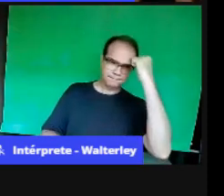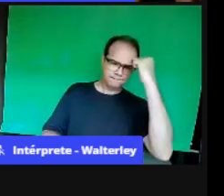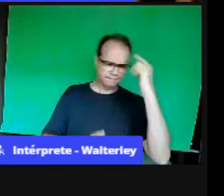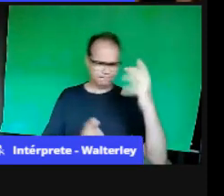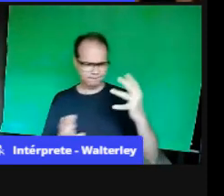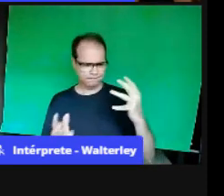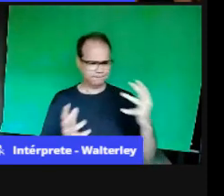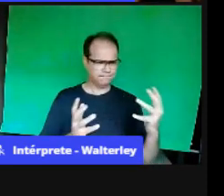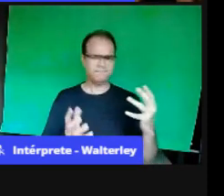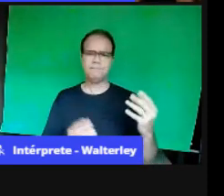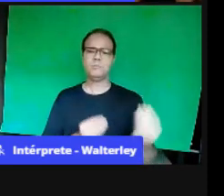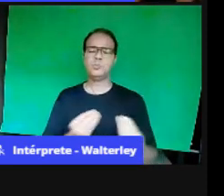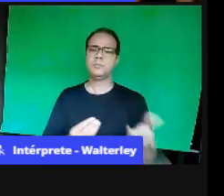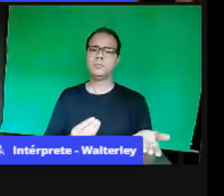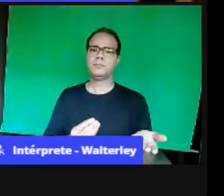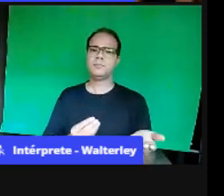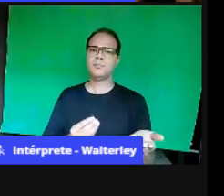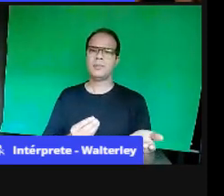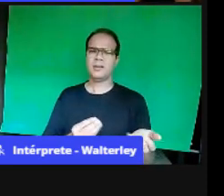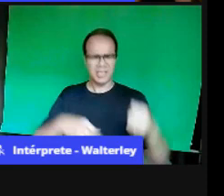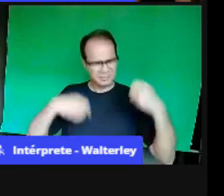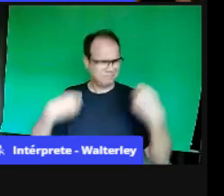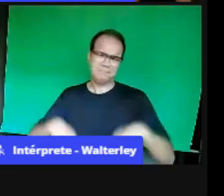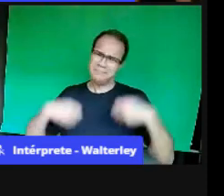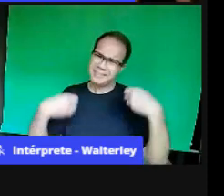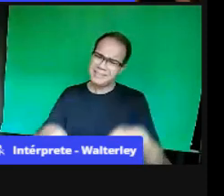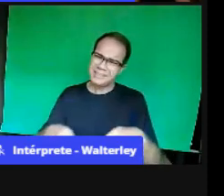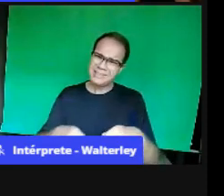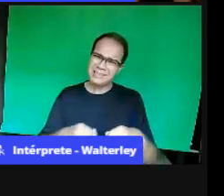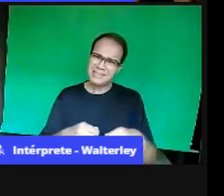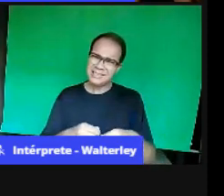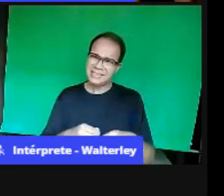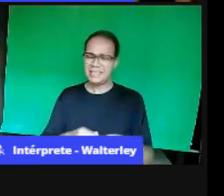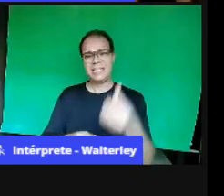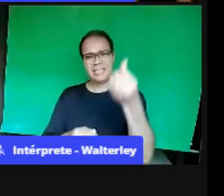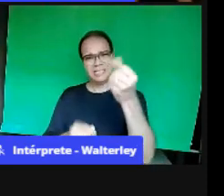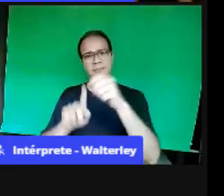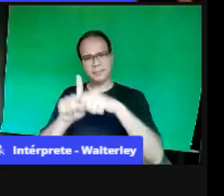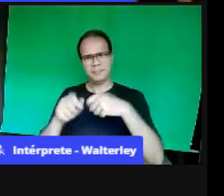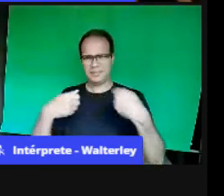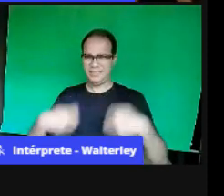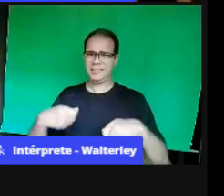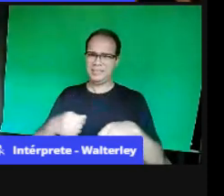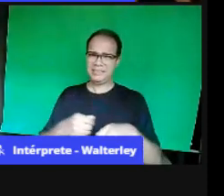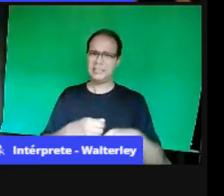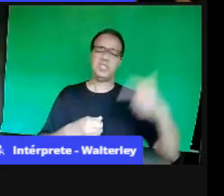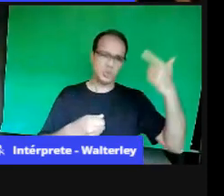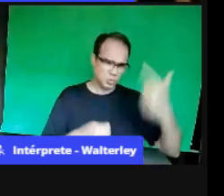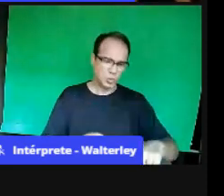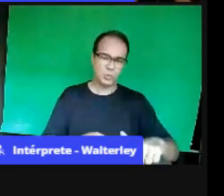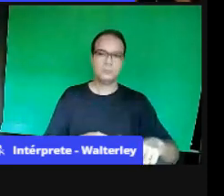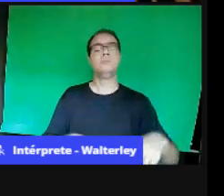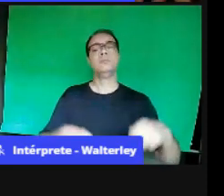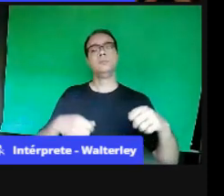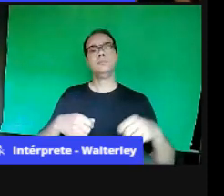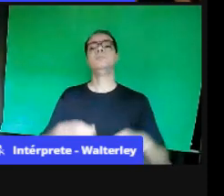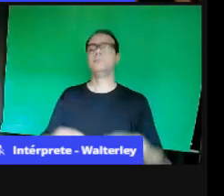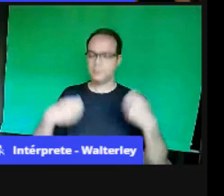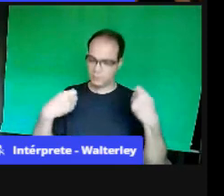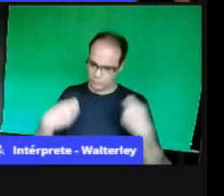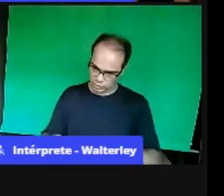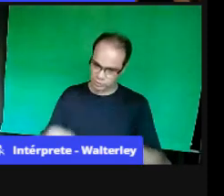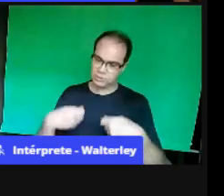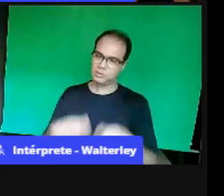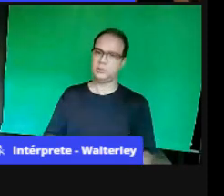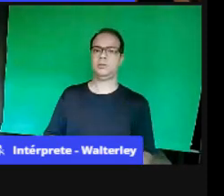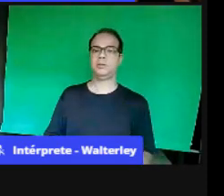Essa sondagem realmente precisa ser realizada semestralmente? Precisa. Porque nós temos aí um